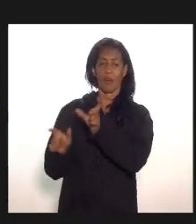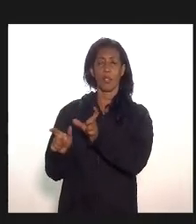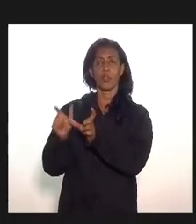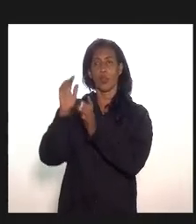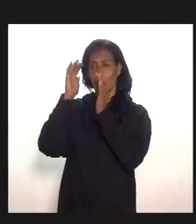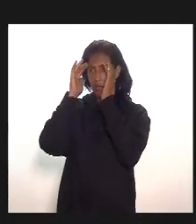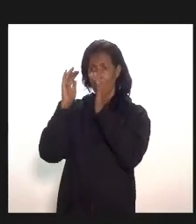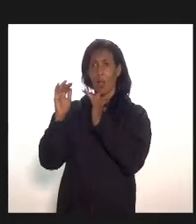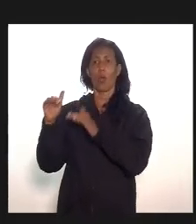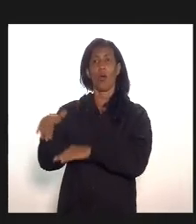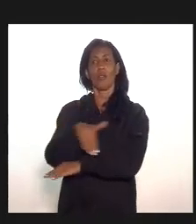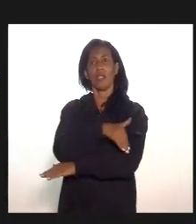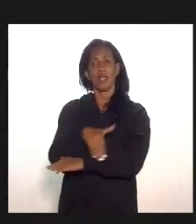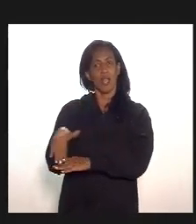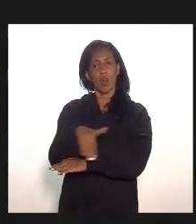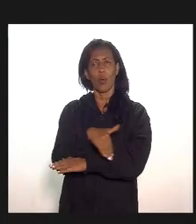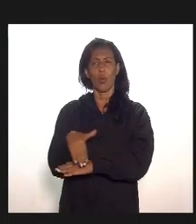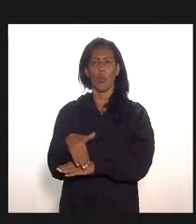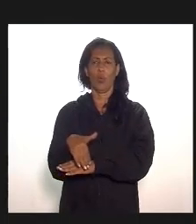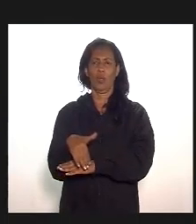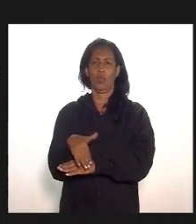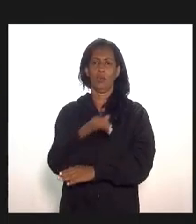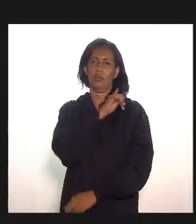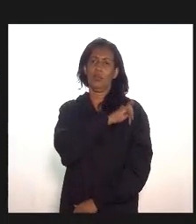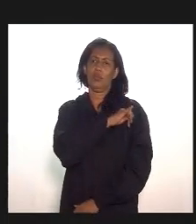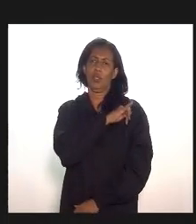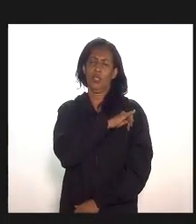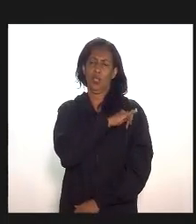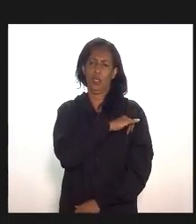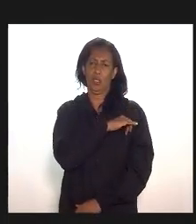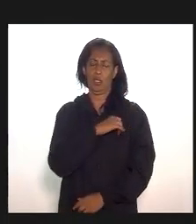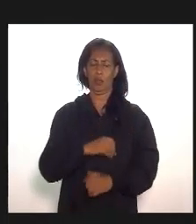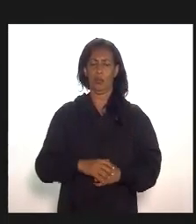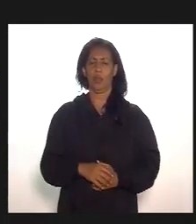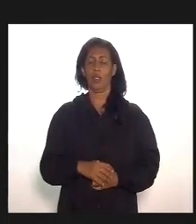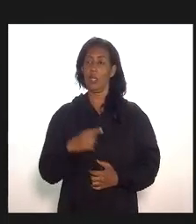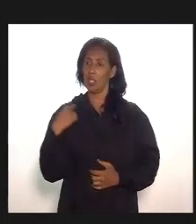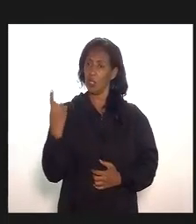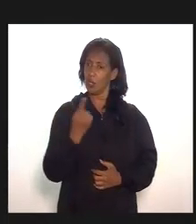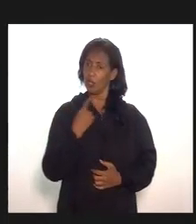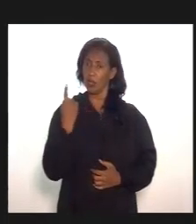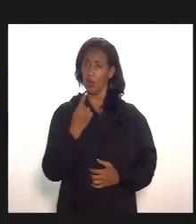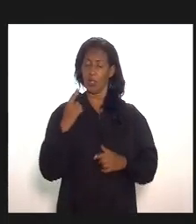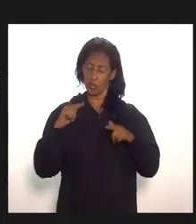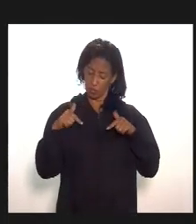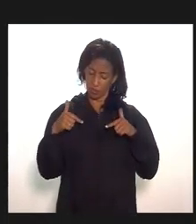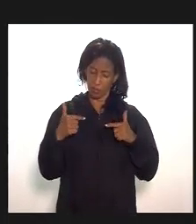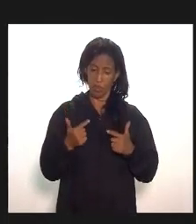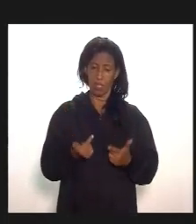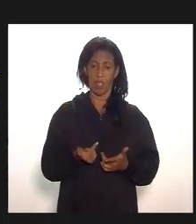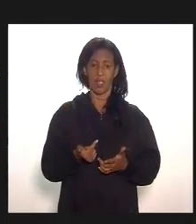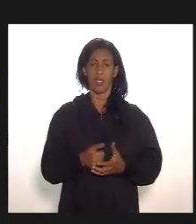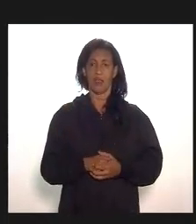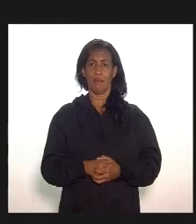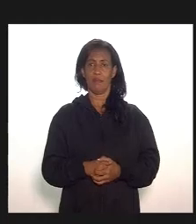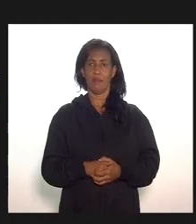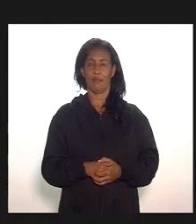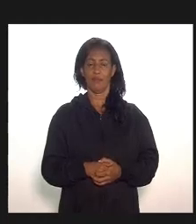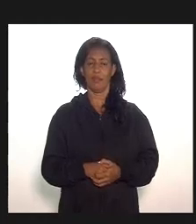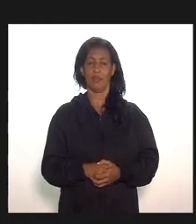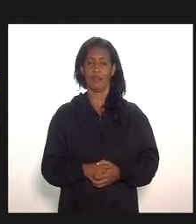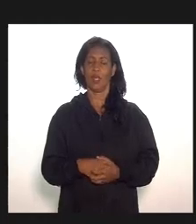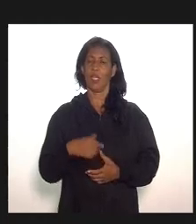nas ruas, das cidades, das metrópoles, e a gente tem essa missão importante. Então, fica aqui um apelo para que a gente